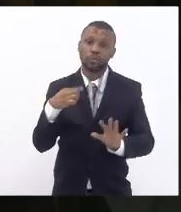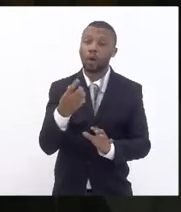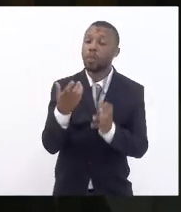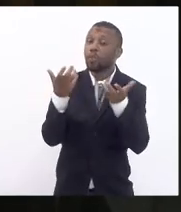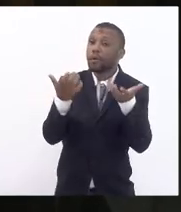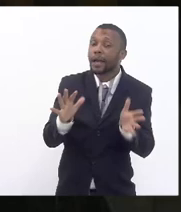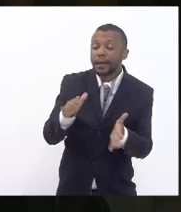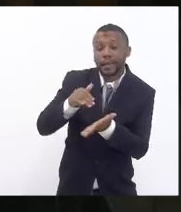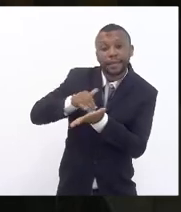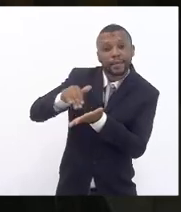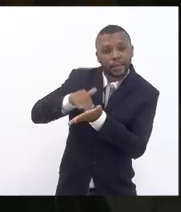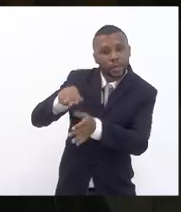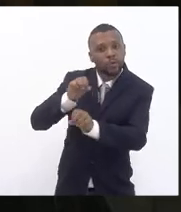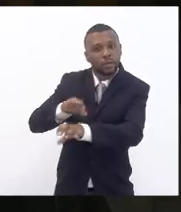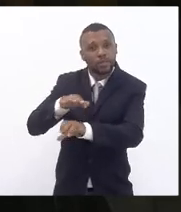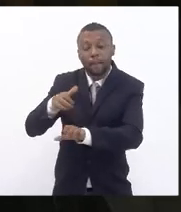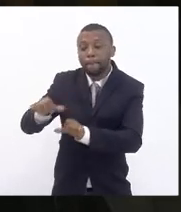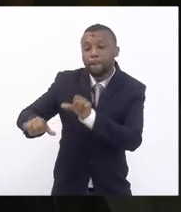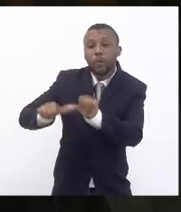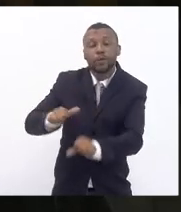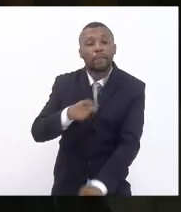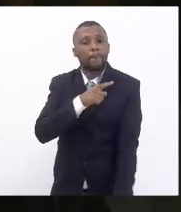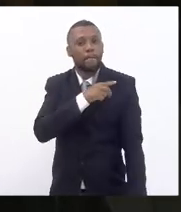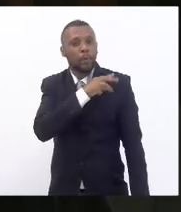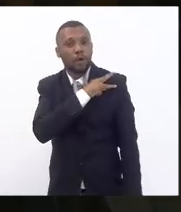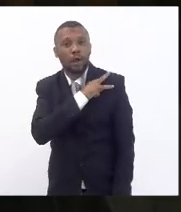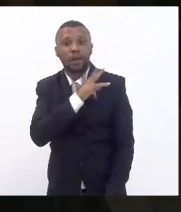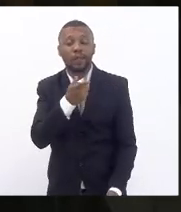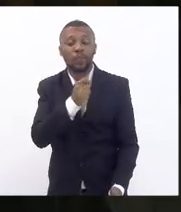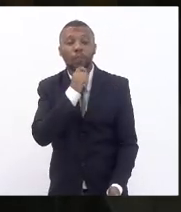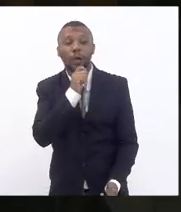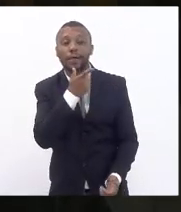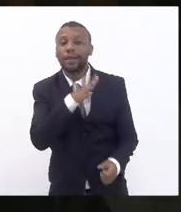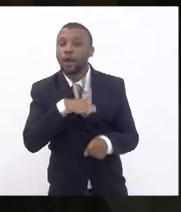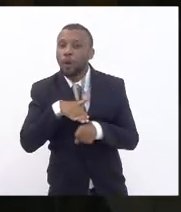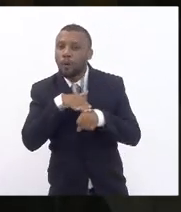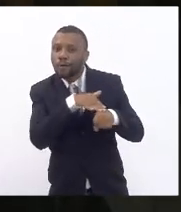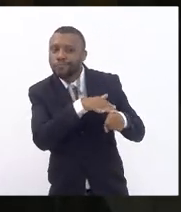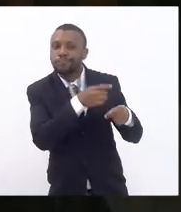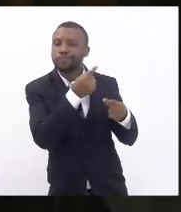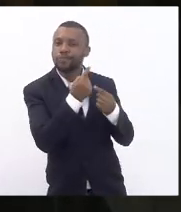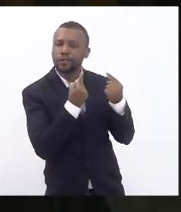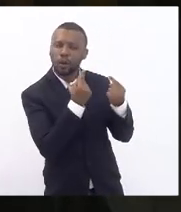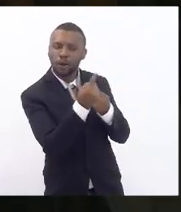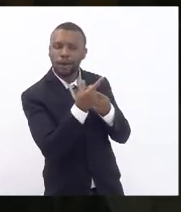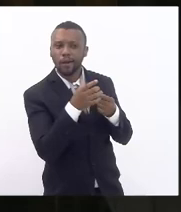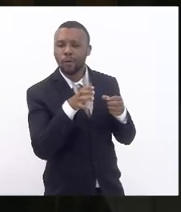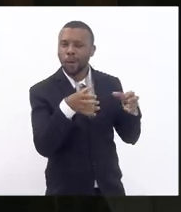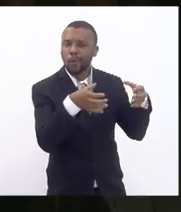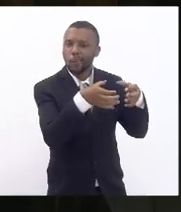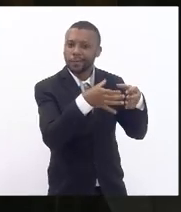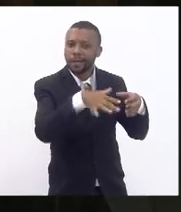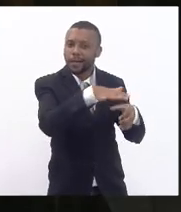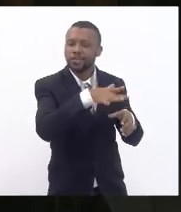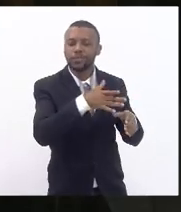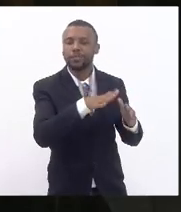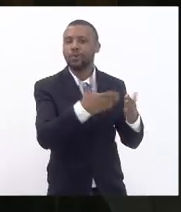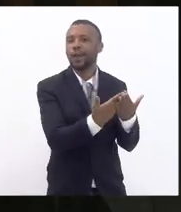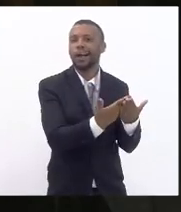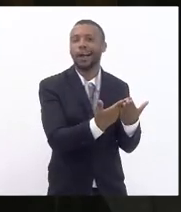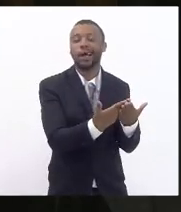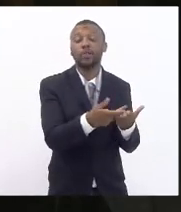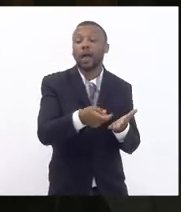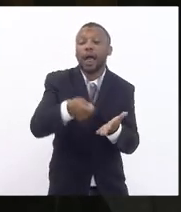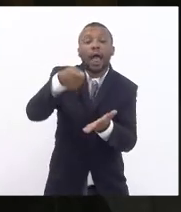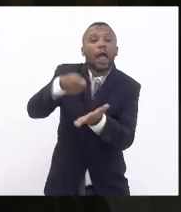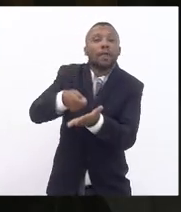no ensino médio sem conversar com a comunidade escolar. E nós não queremos impor mudanças à SEDUC, nós queremos que o